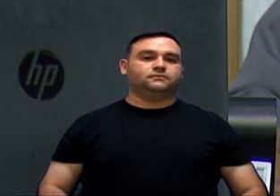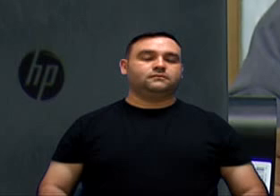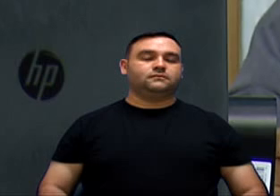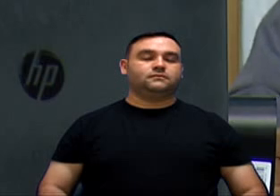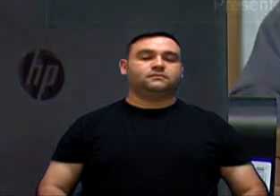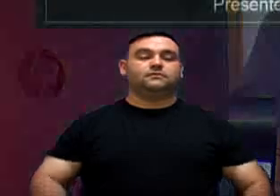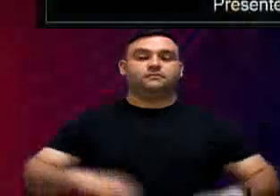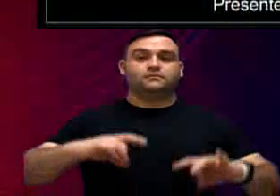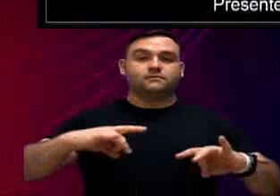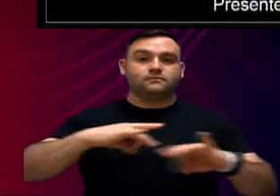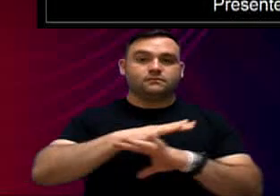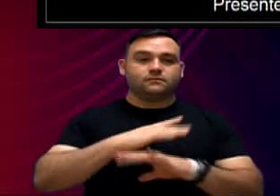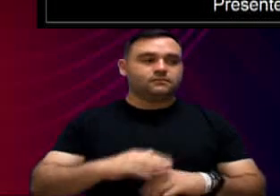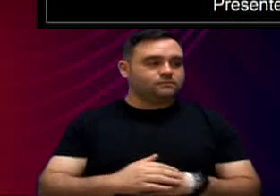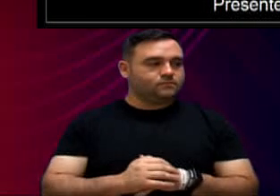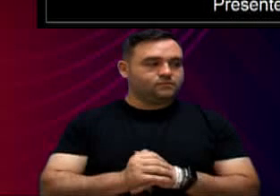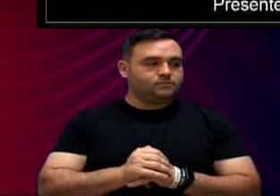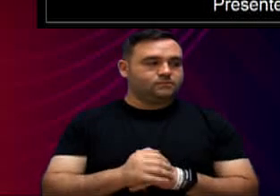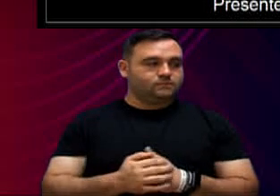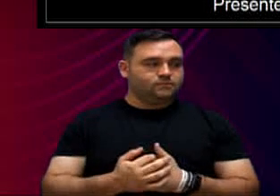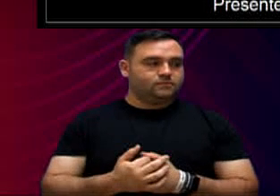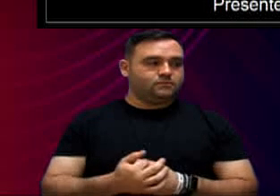É encerrado.